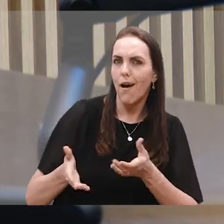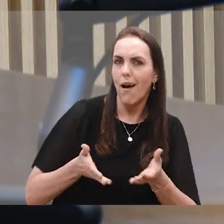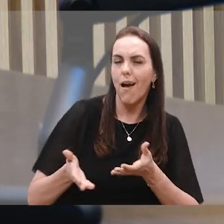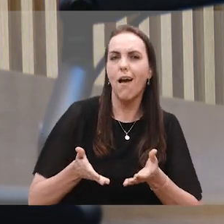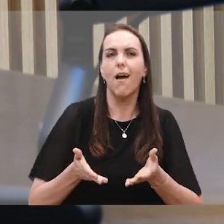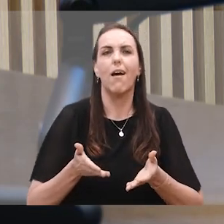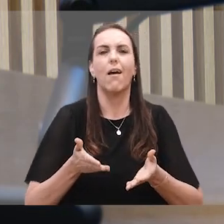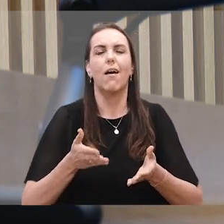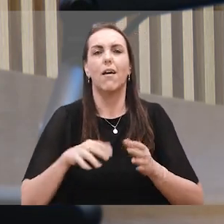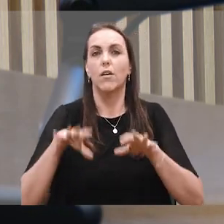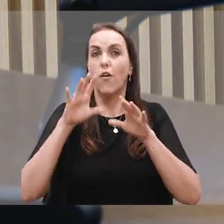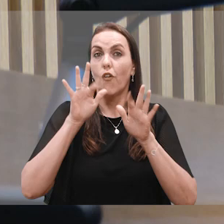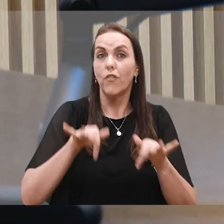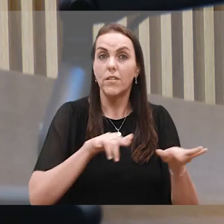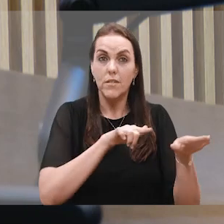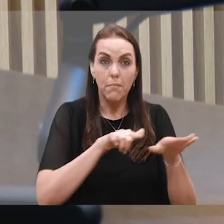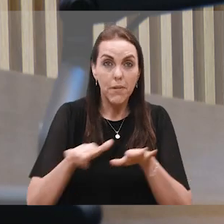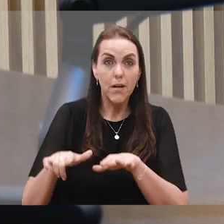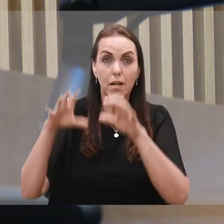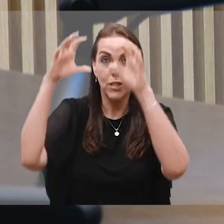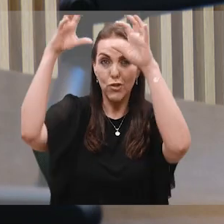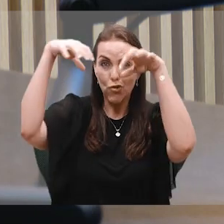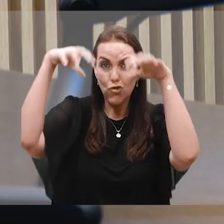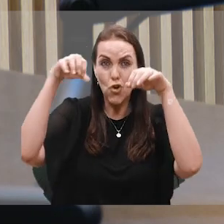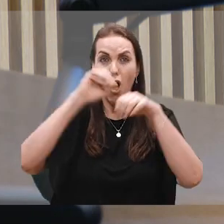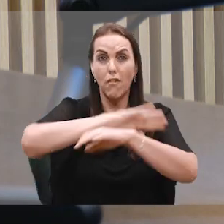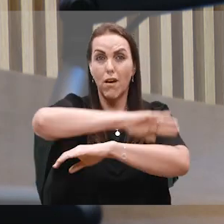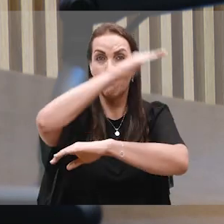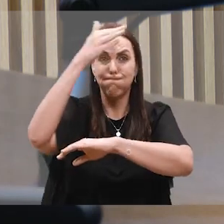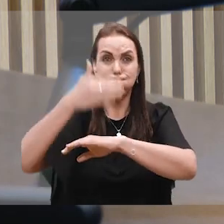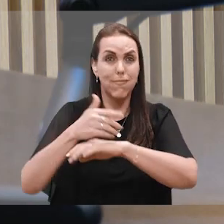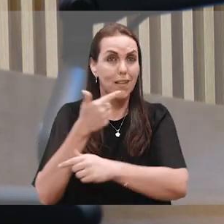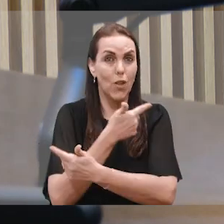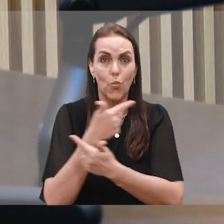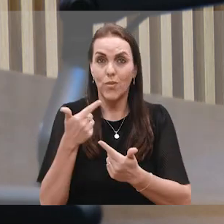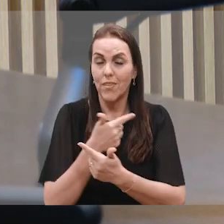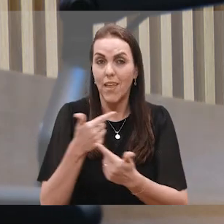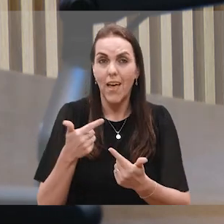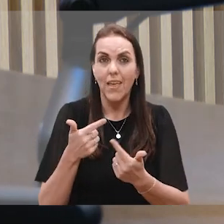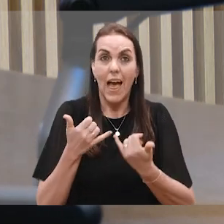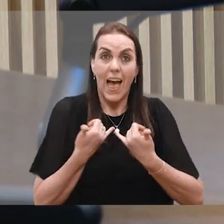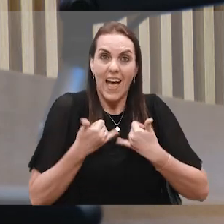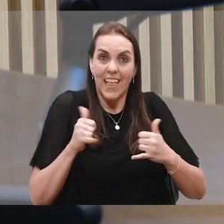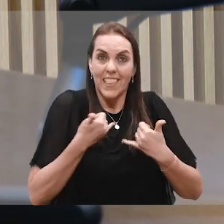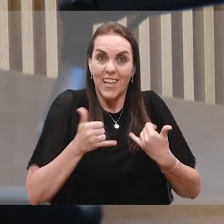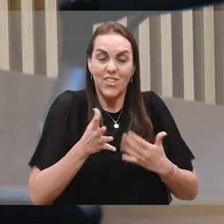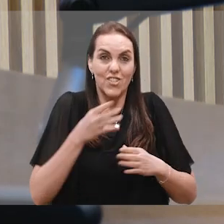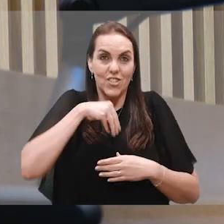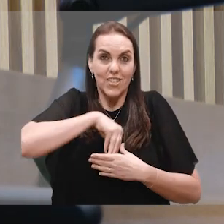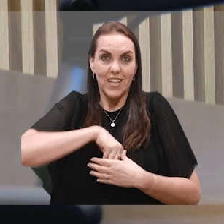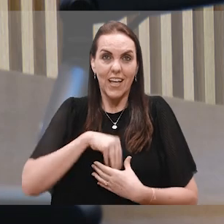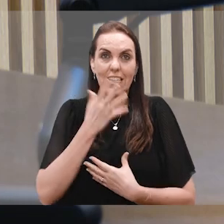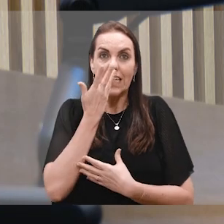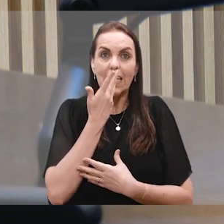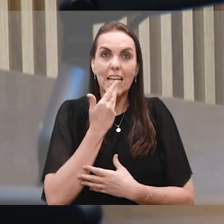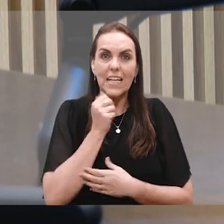de semana, ou quando chove, porque não é coberta. Aquela energia que a criança, pelo menos quando está em sala e